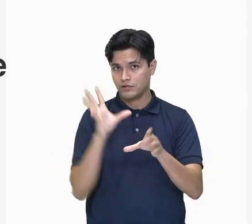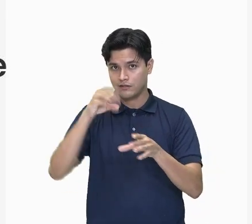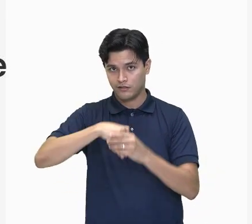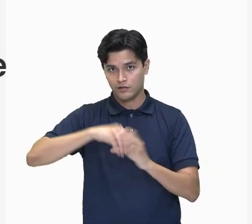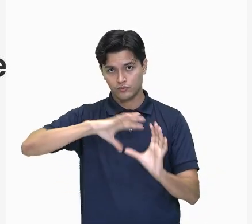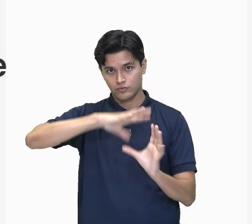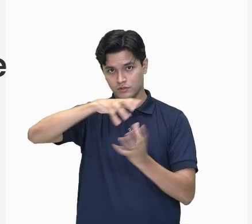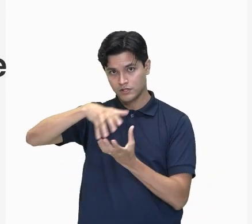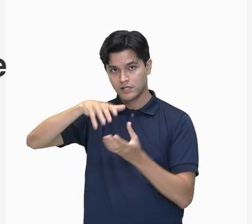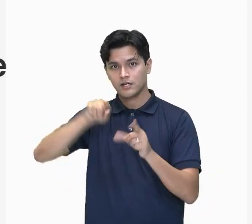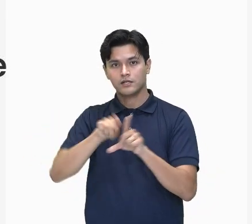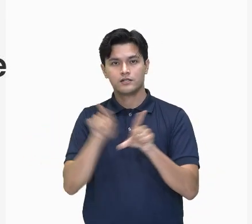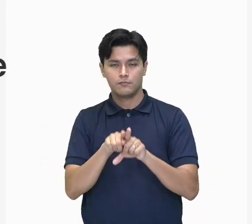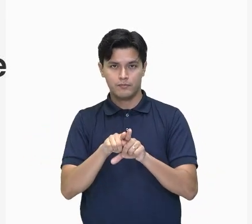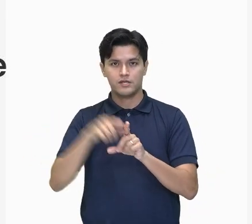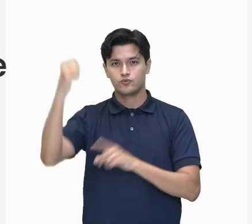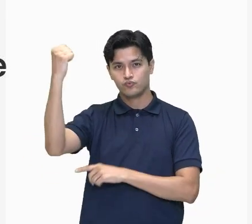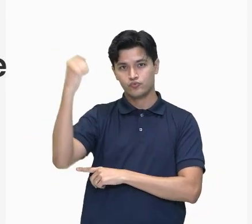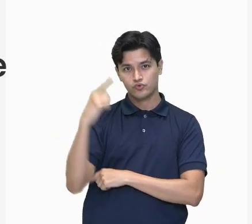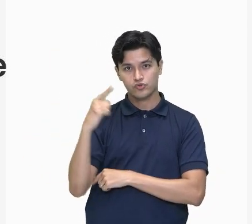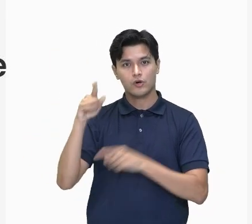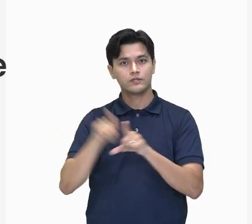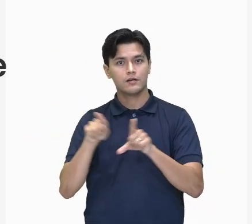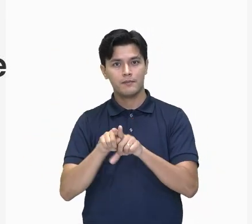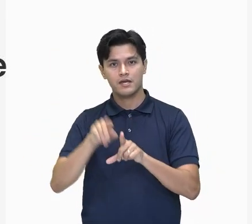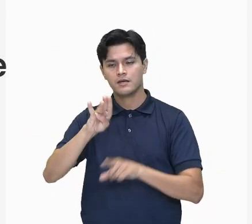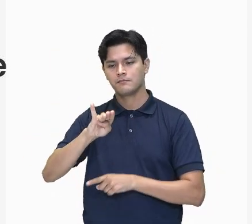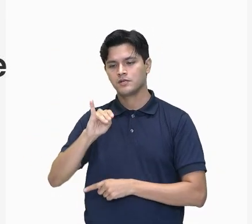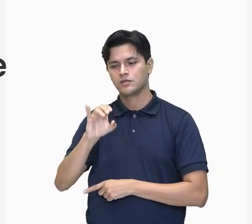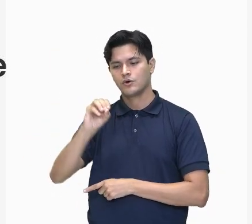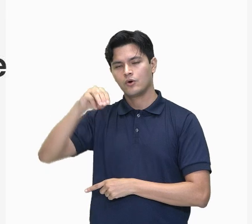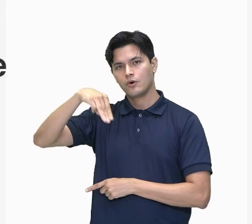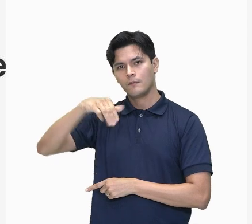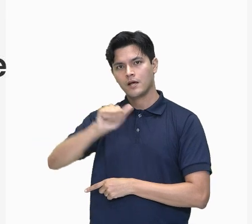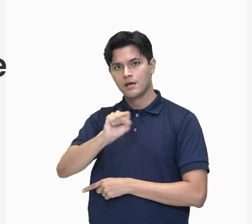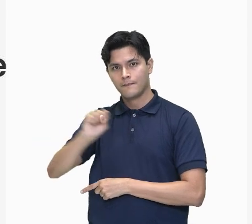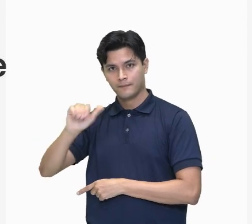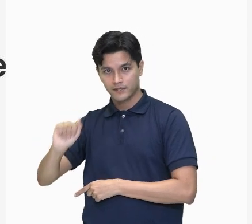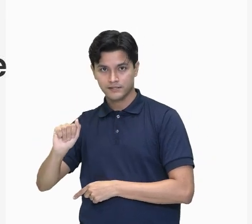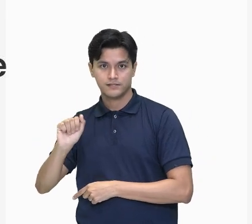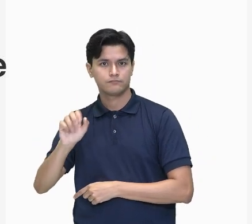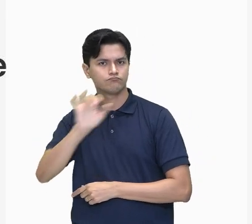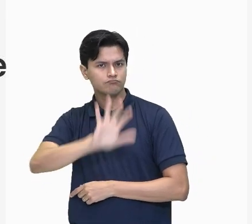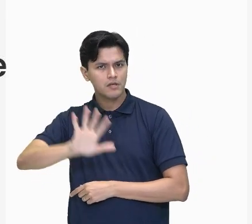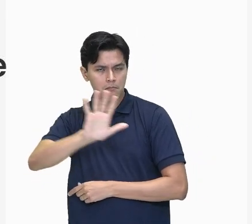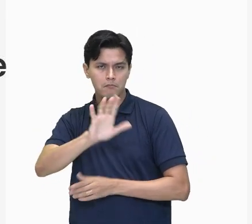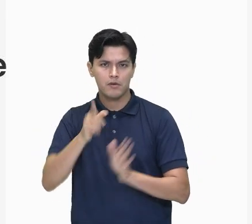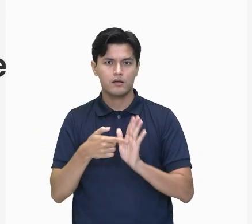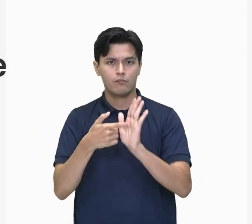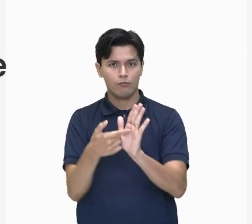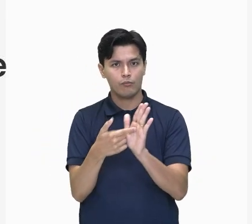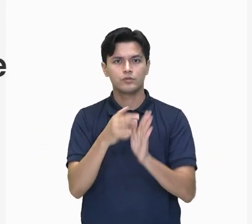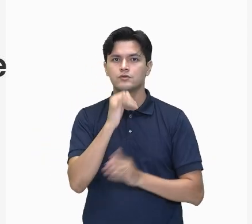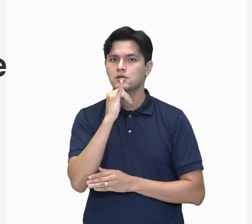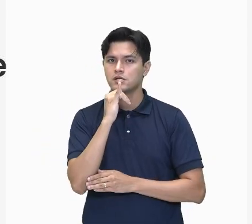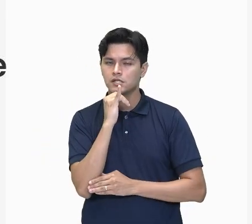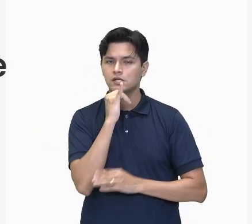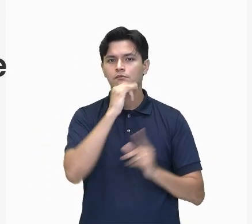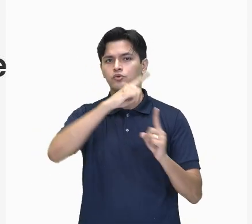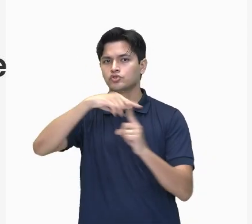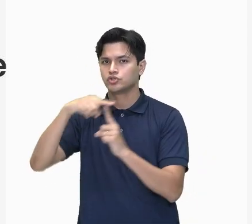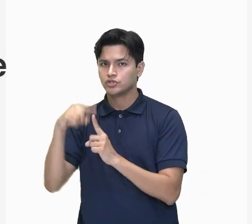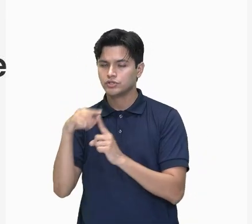biomassa. Então, você está observando aí na nossa imagem, né, exemplos de fontes de energia